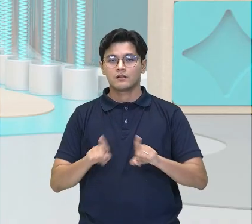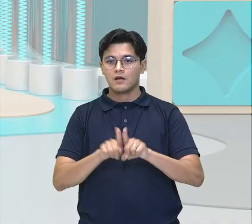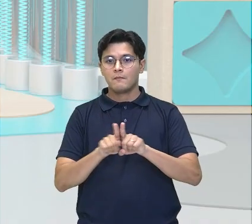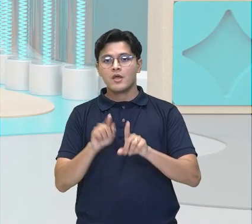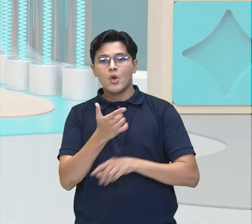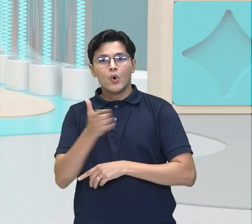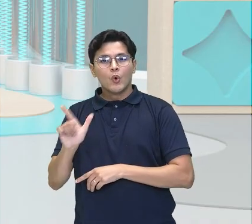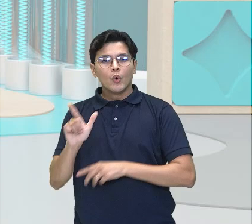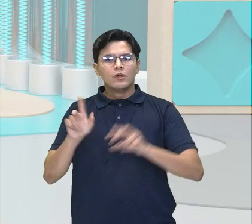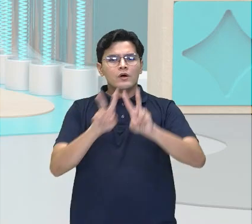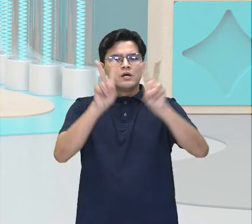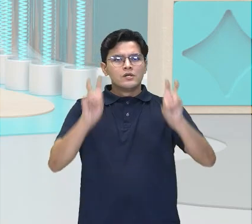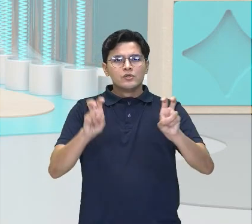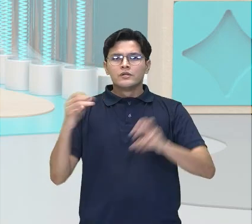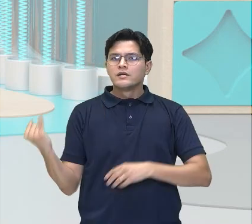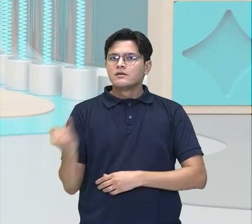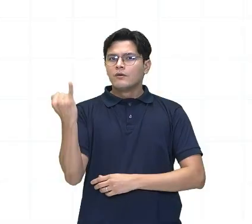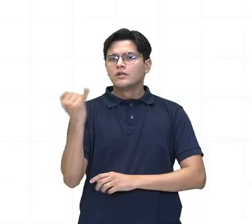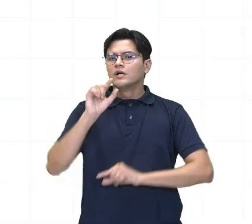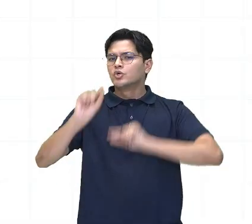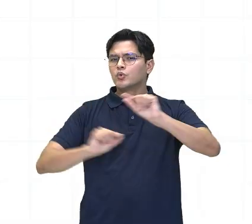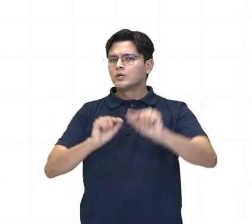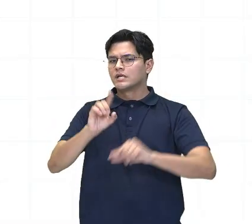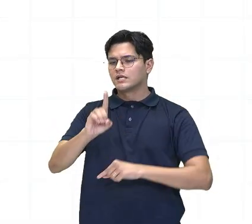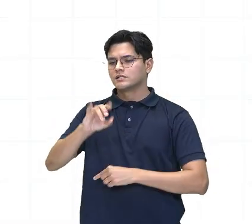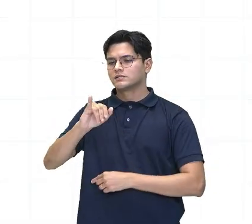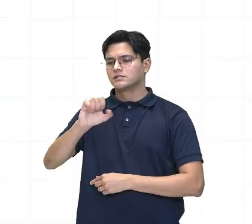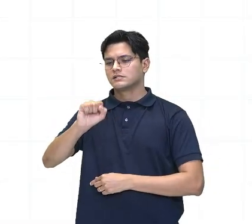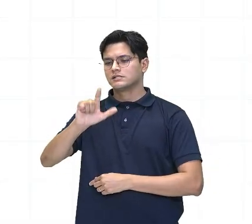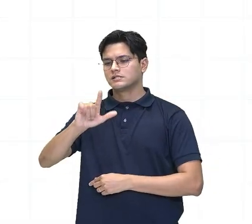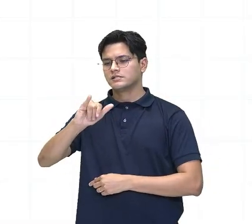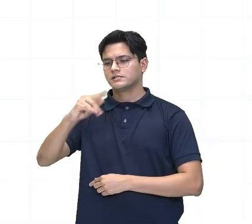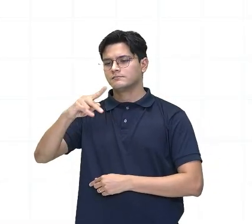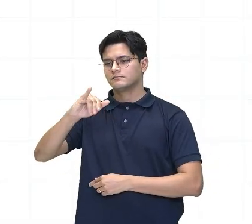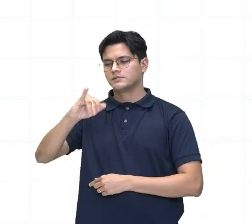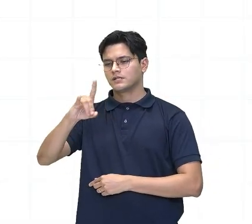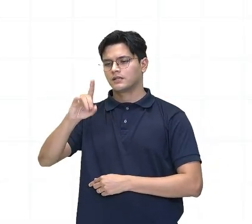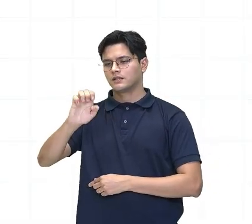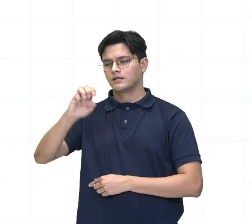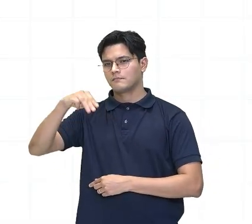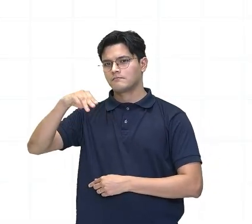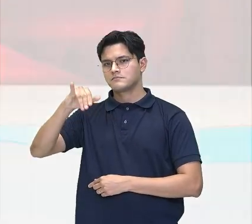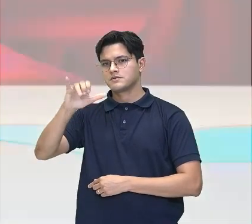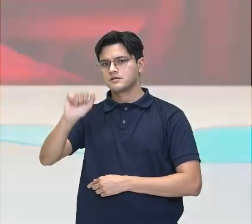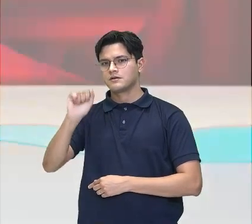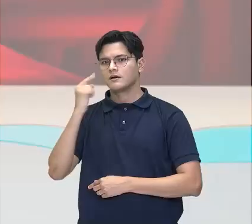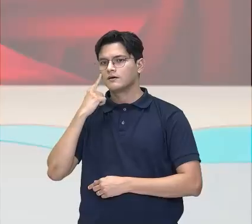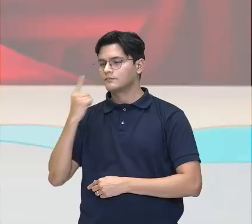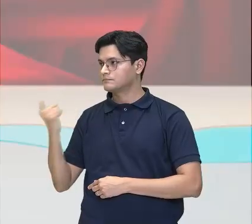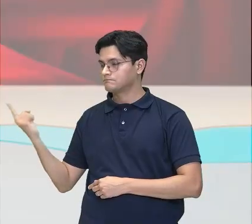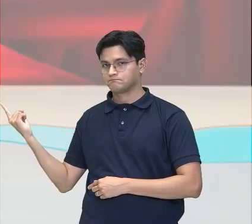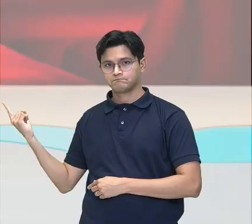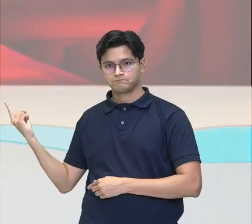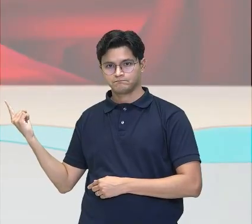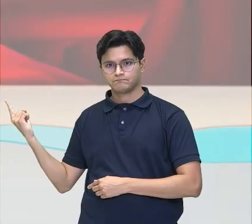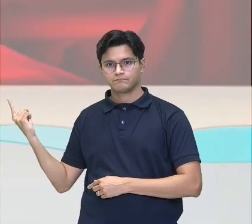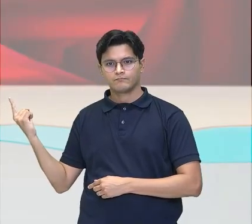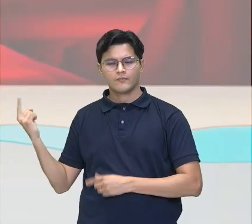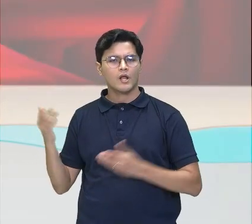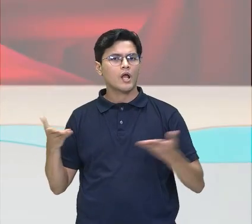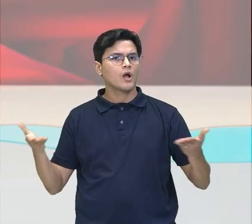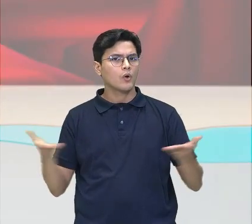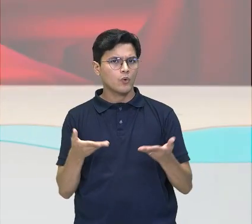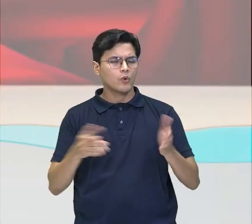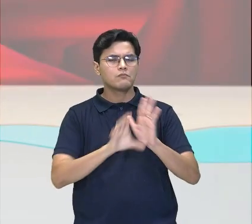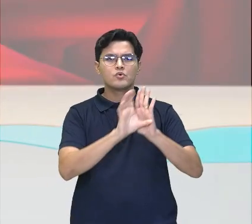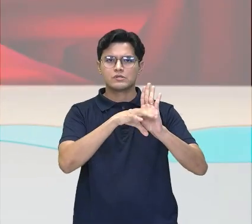peso corporal, né, que são as dislipidemias, né? Aí está no singular, dislipidemia, porque a gente vai trazer um pouco desse